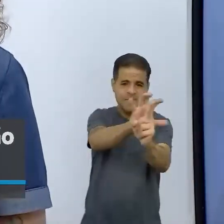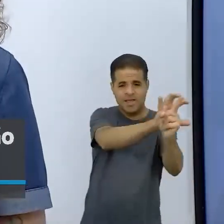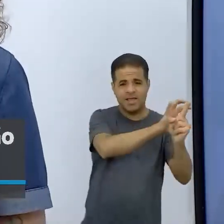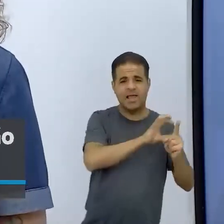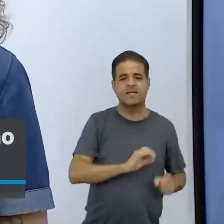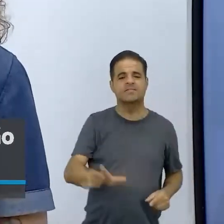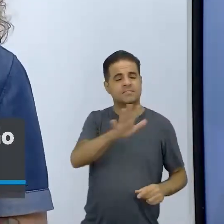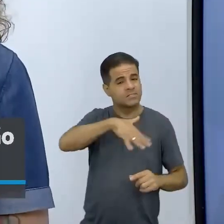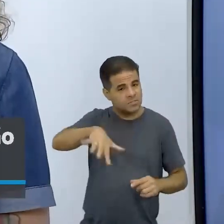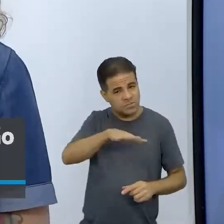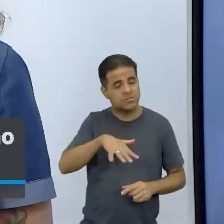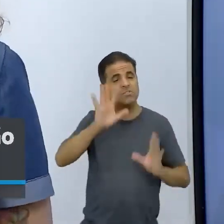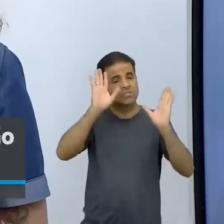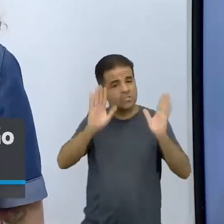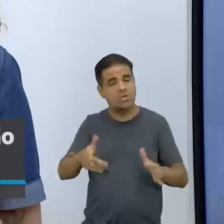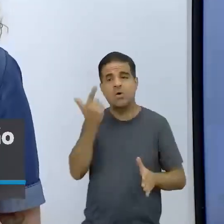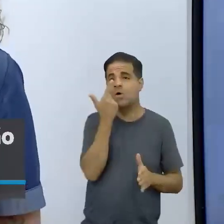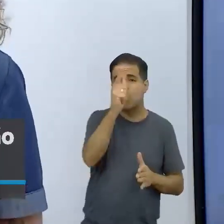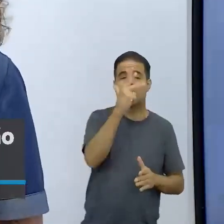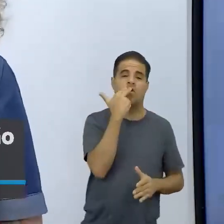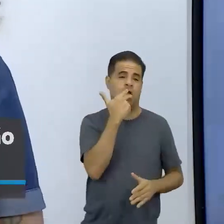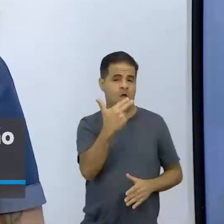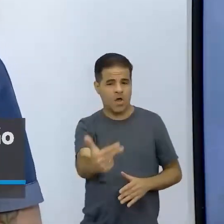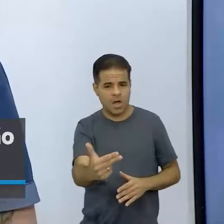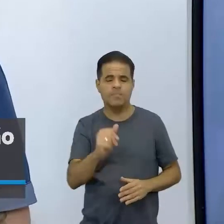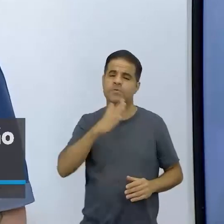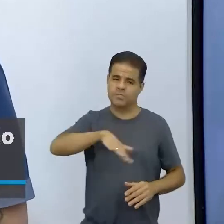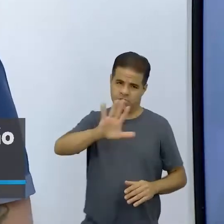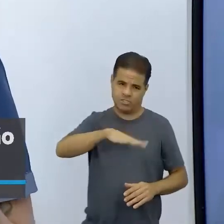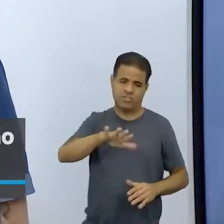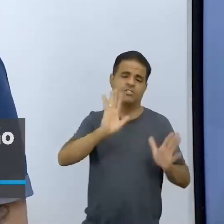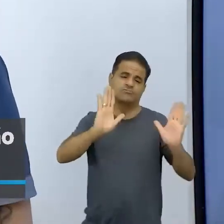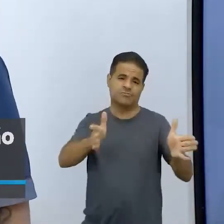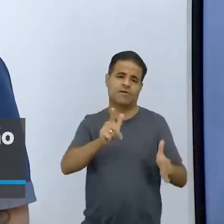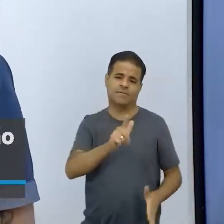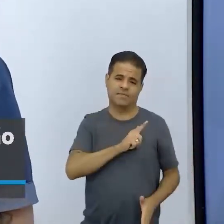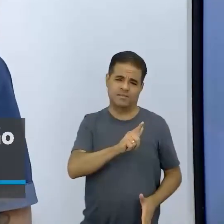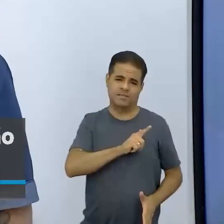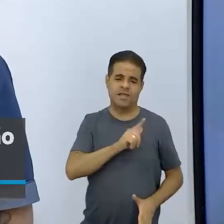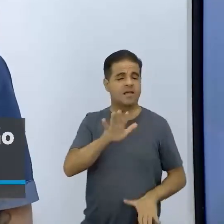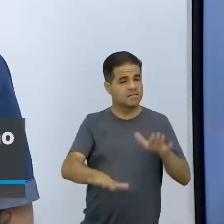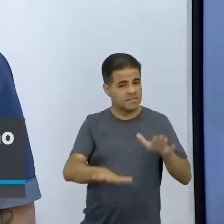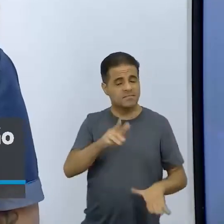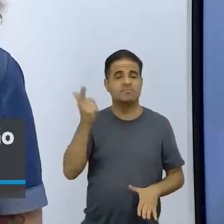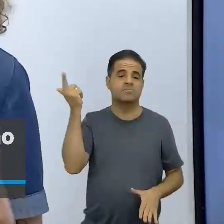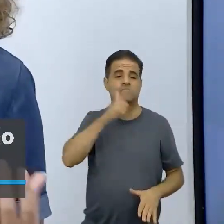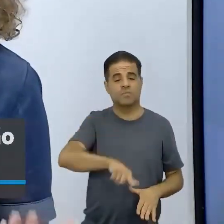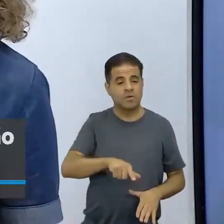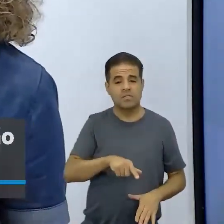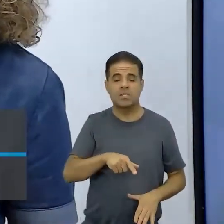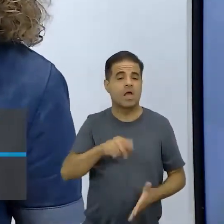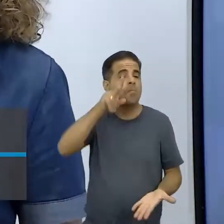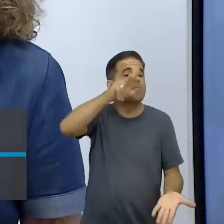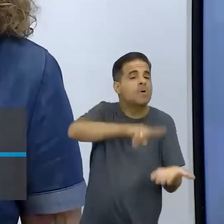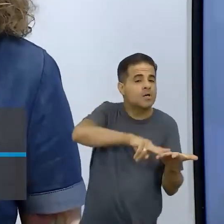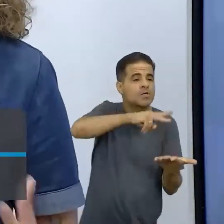nós já comentamos aí, de outros idiomas que nós temos, por que às vezes a gente não consegue aí uma